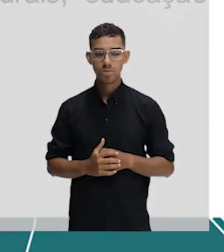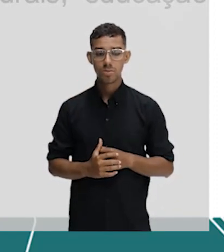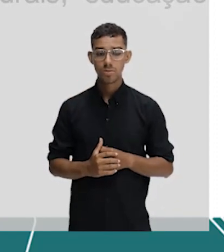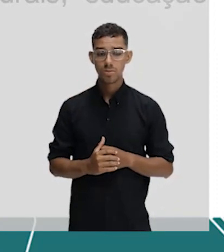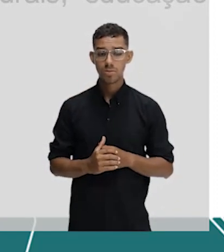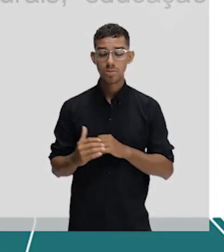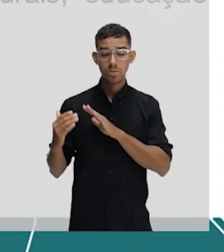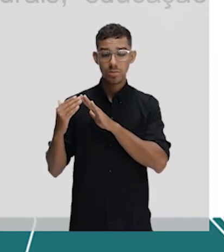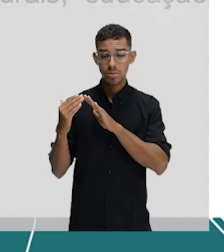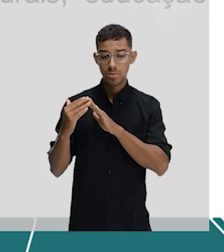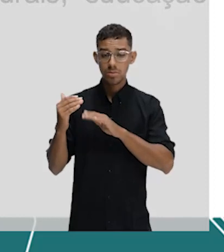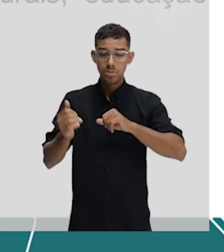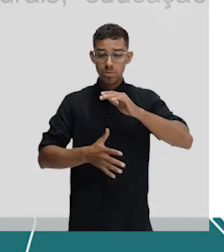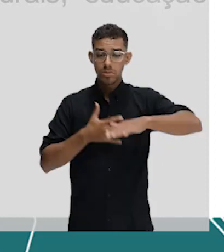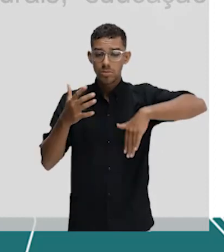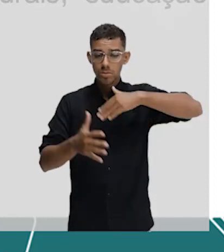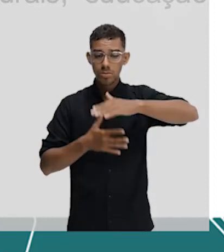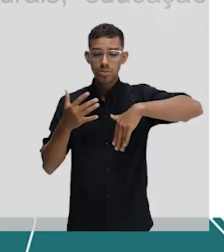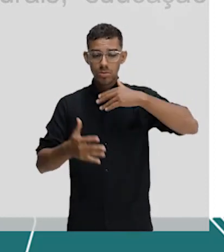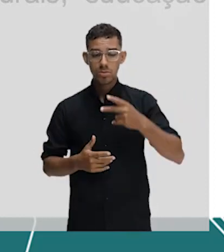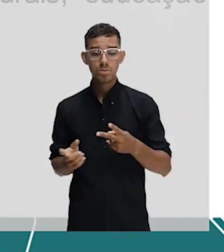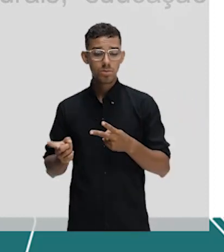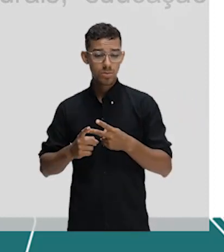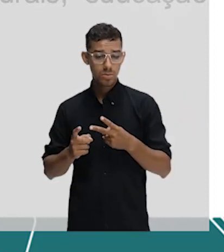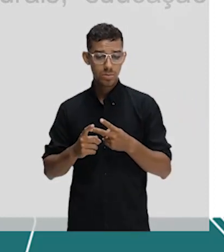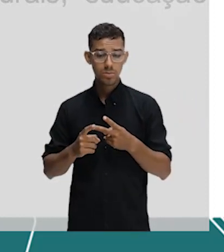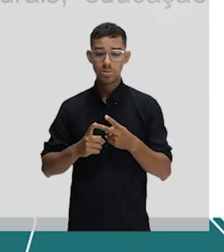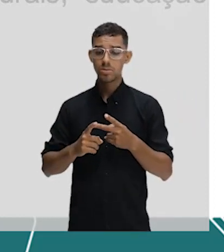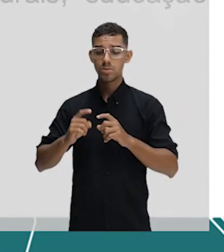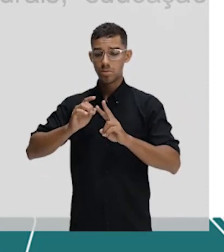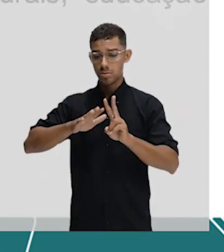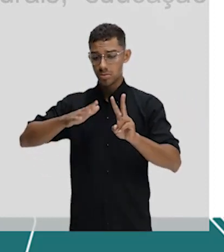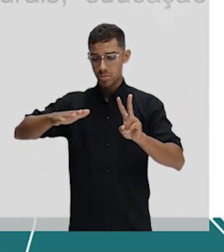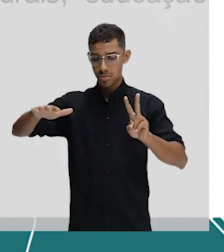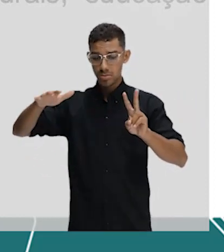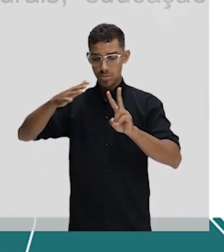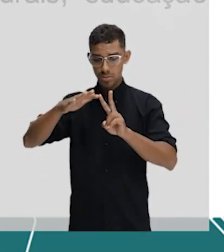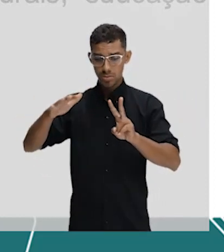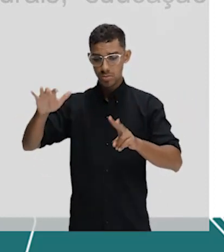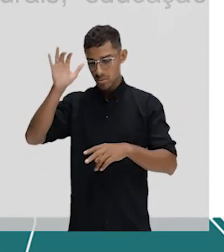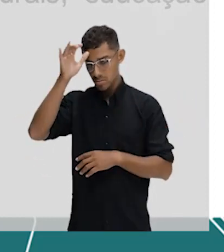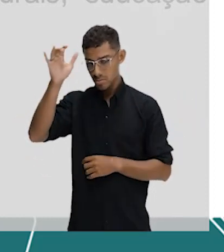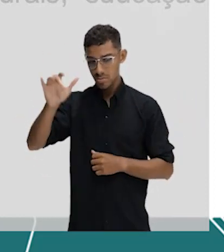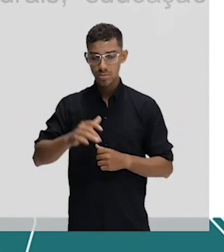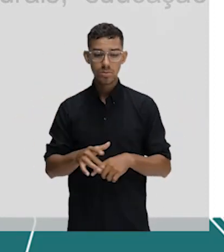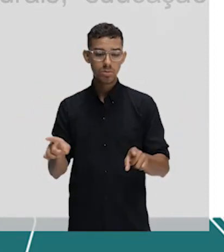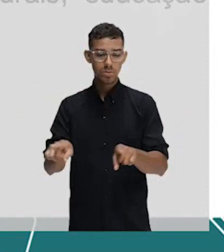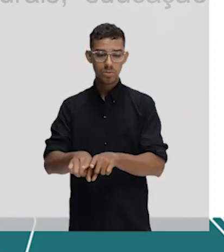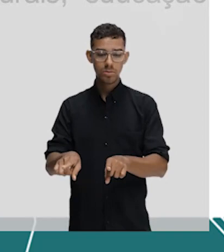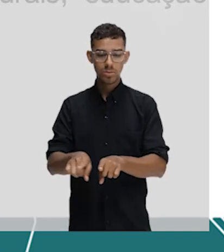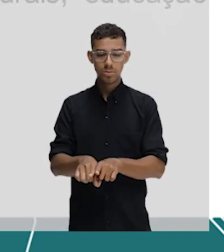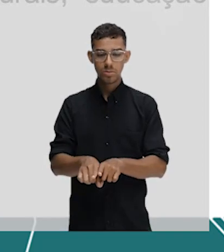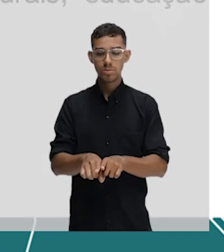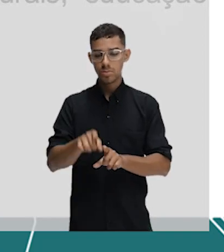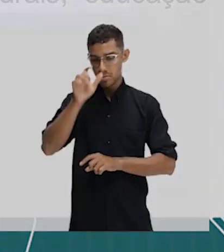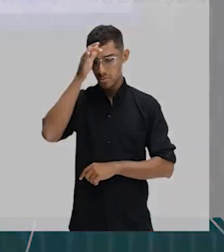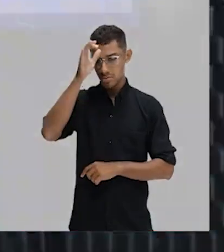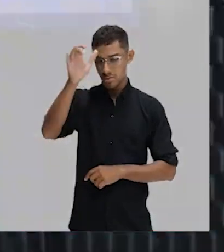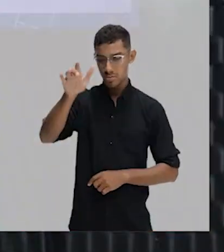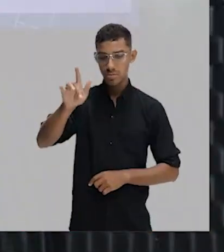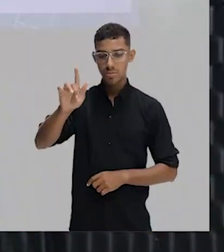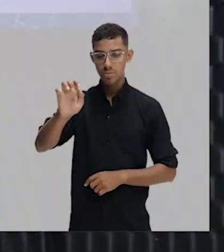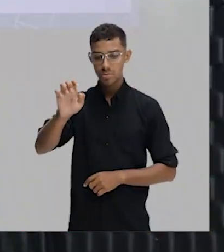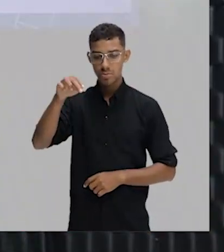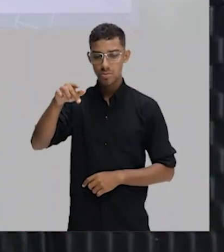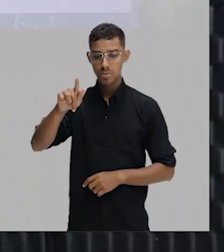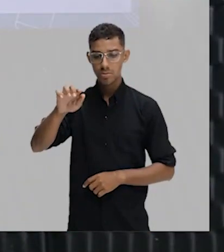Tambor de Crioula, em São Luís, Centro Cultural da Vale, em São Luís do Maranhão, e o Centro Cultural Engenho de Pidaré. Eu fui tentando equilibrar, porque senão a gente ia falar